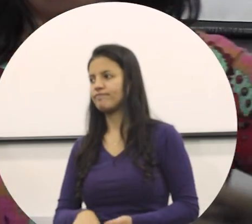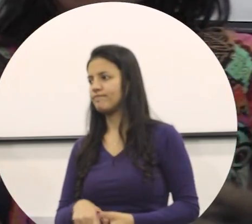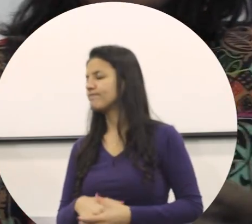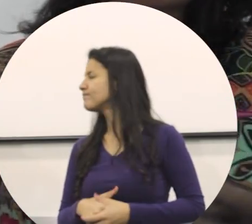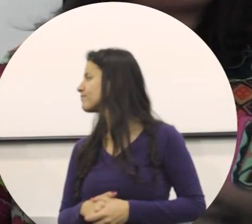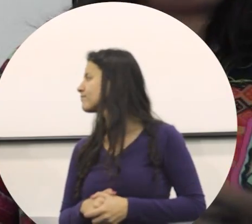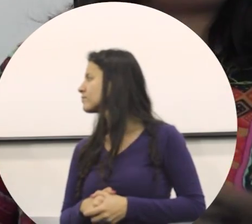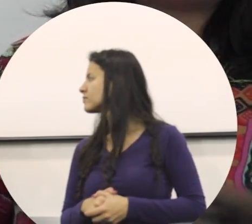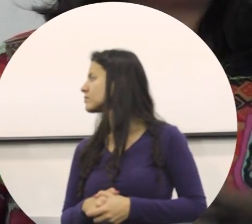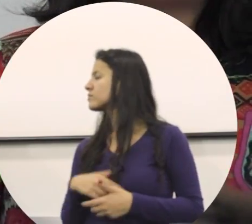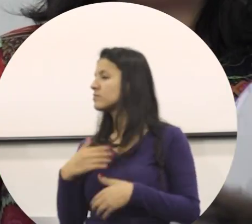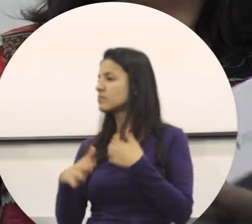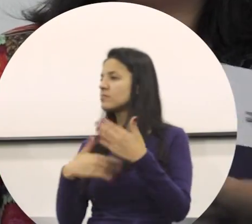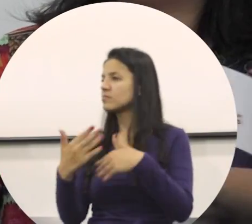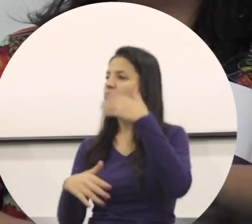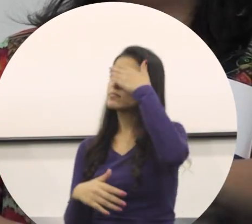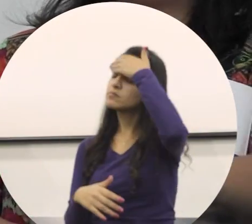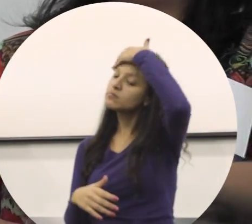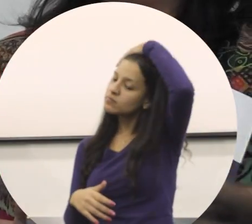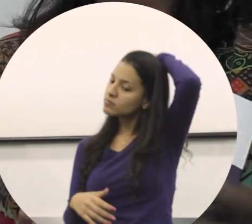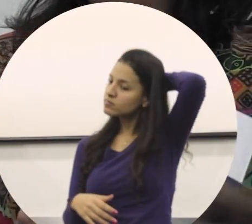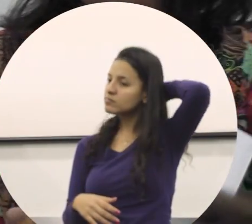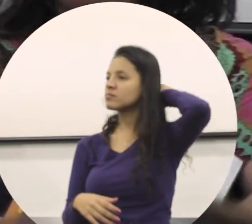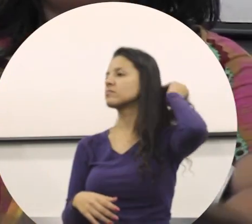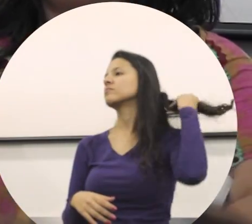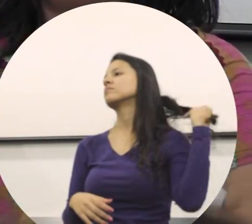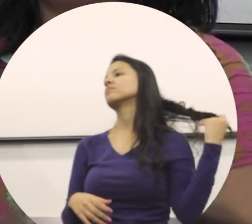gente construiu um passo a passo.